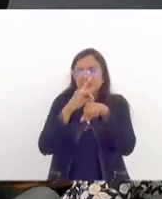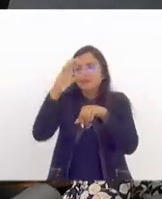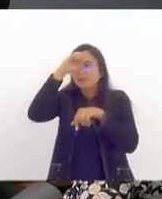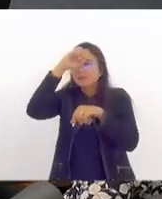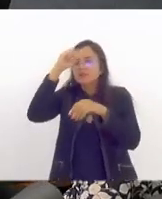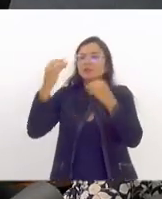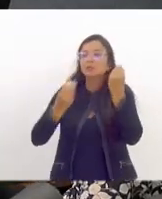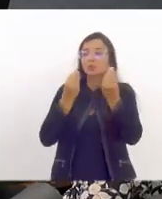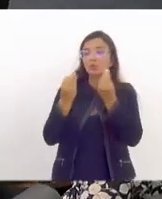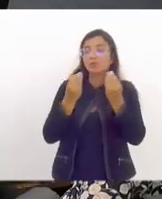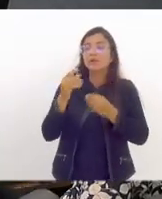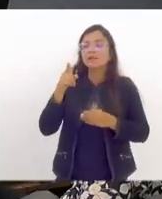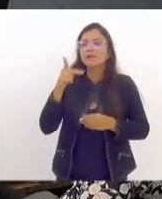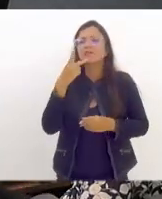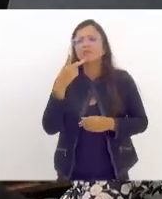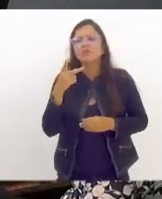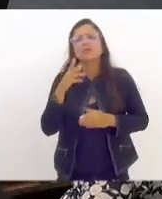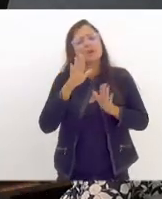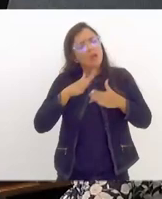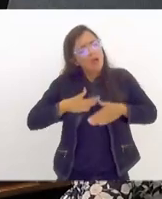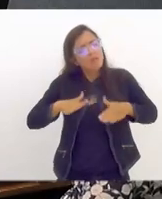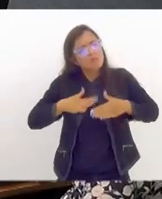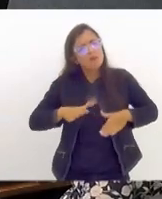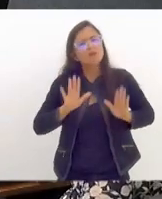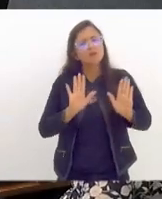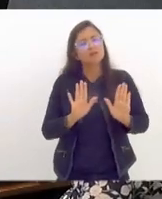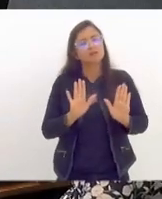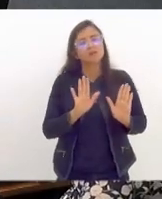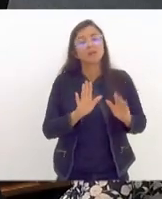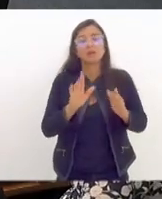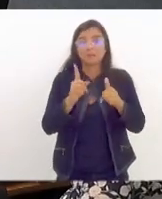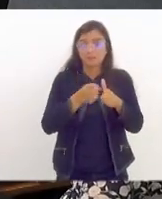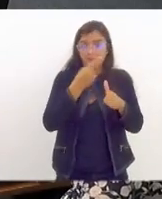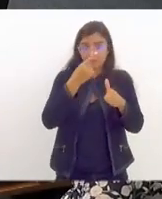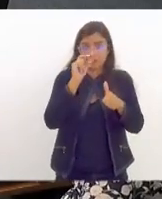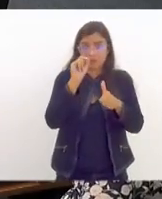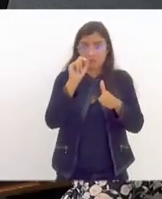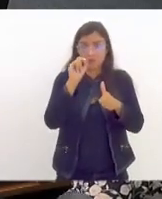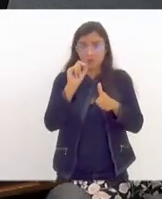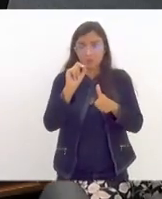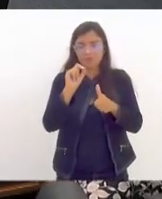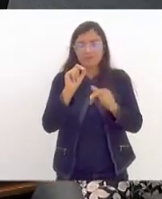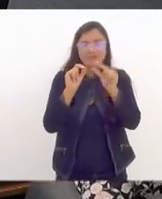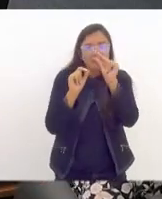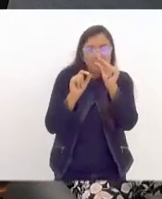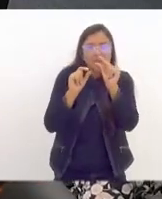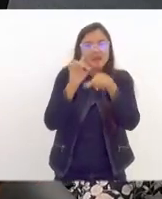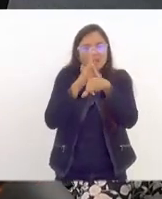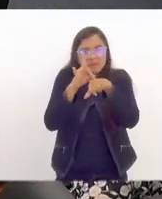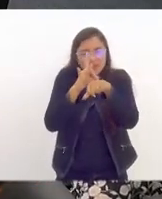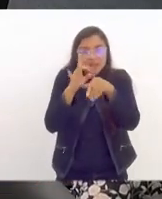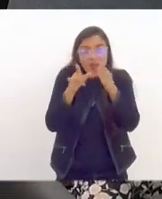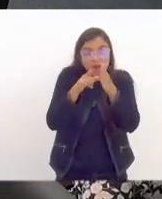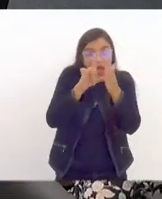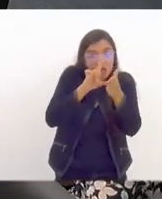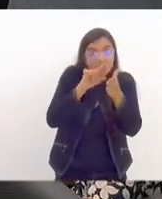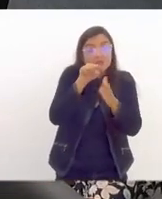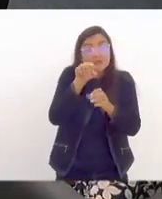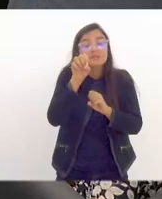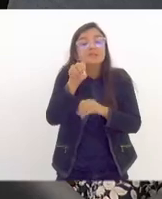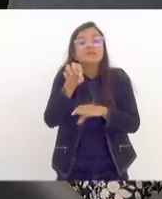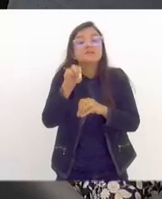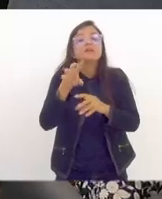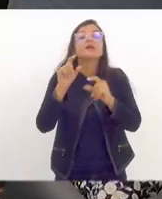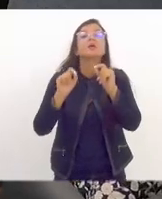Rubem Alves me disse clareth fiquei tranquilo a primeiro antes de ensinar as bolinhas pretas ensino